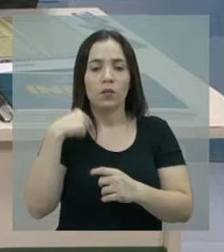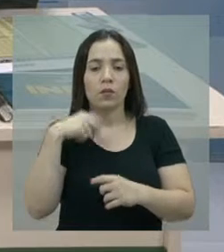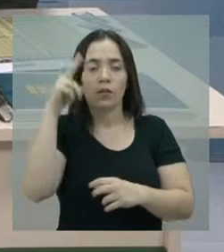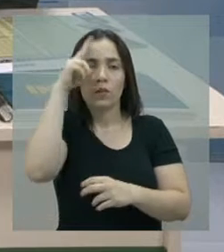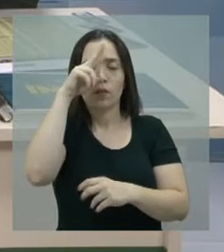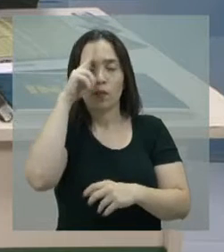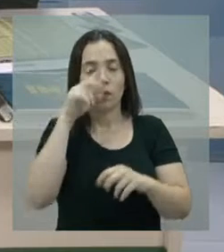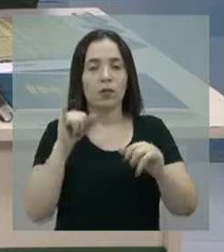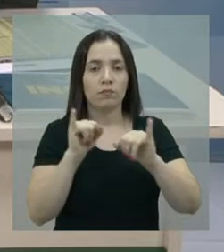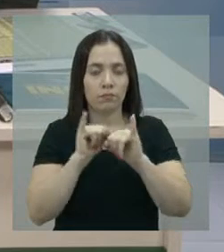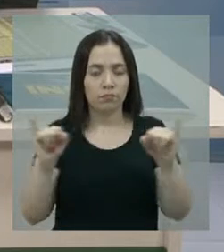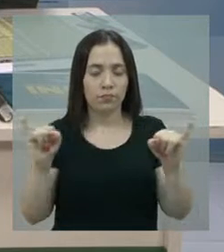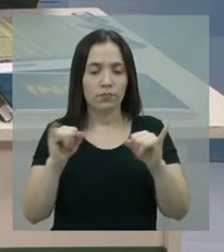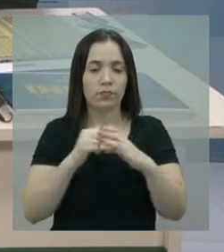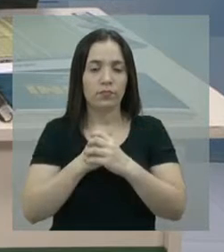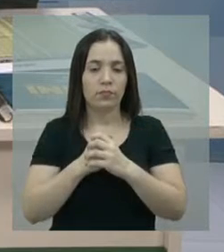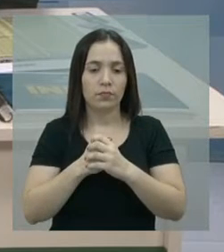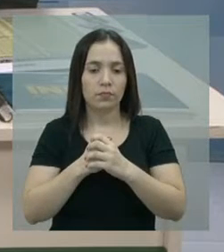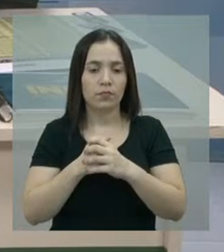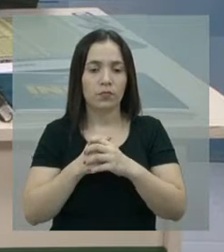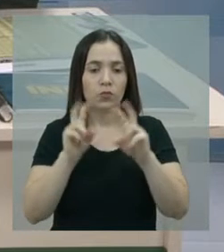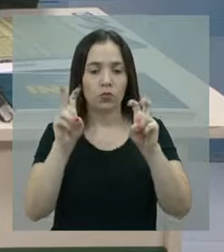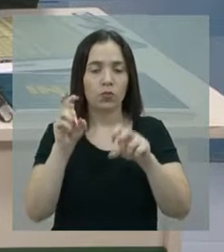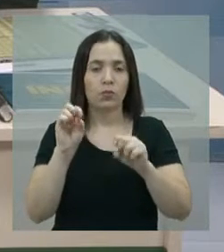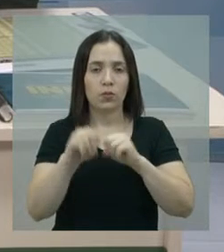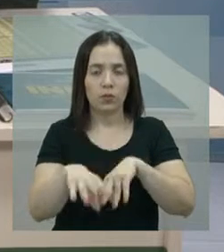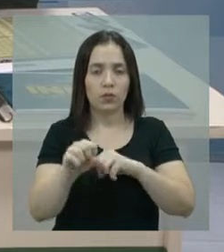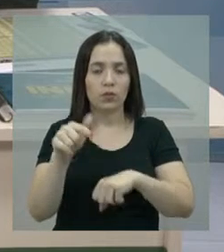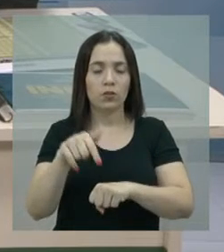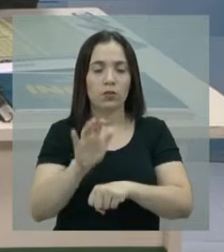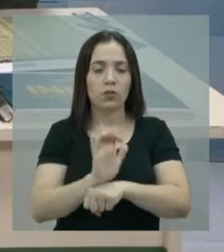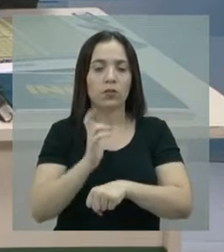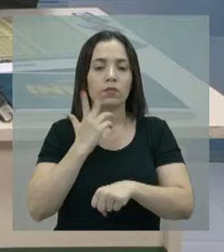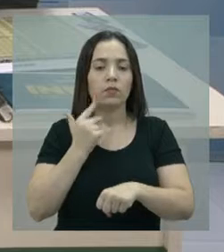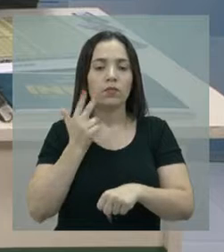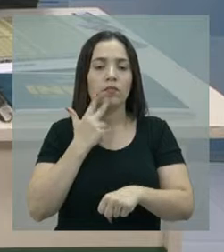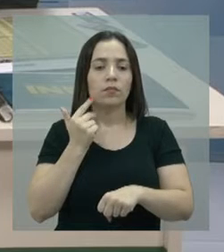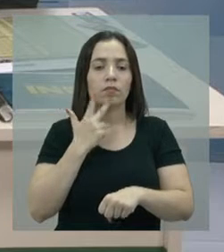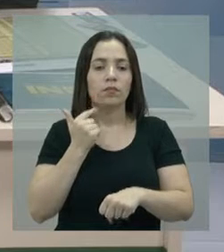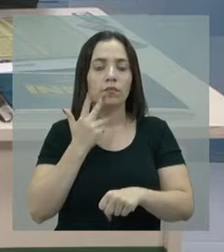até nisso essa semana, eu estava falando da educação do Estado do Ceará, lembrando de Fortaleza.